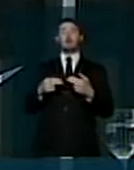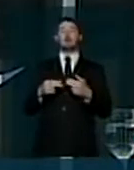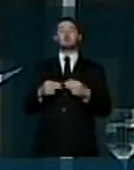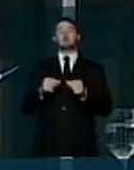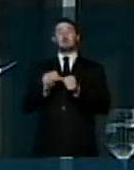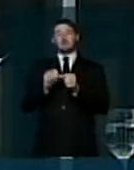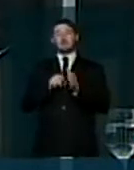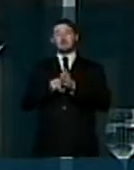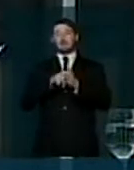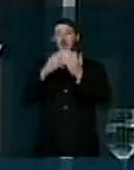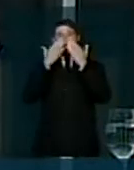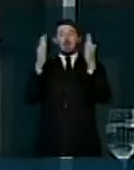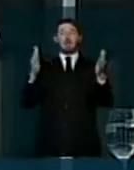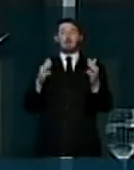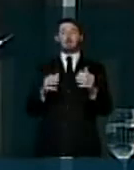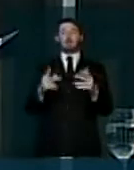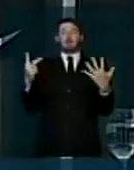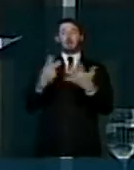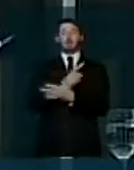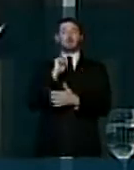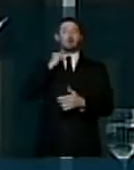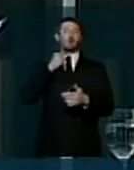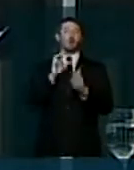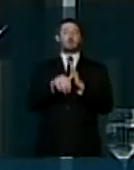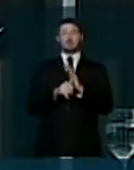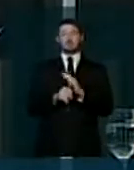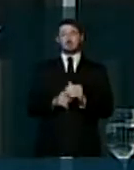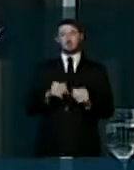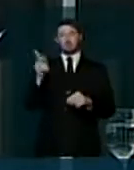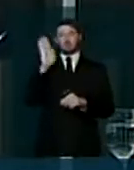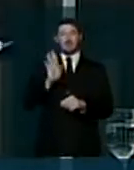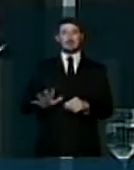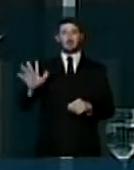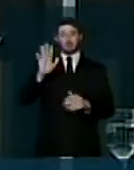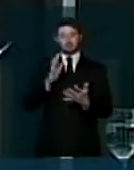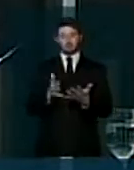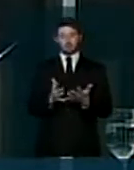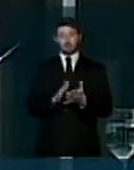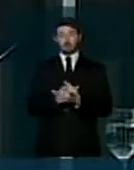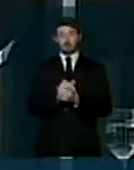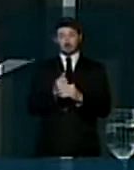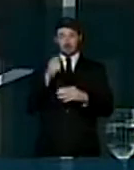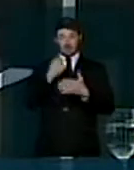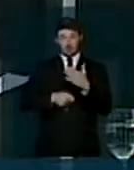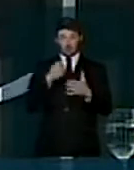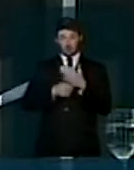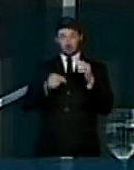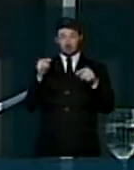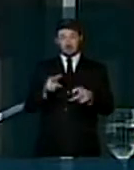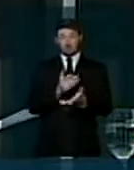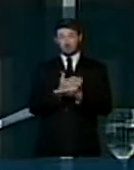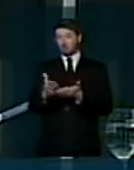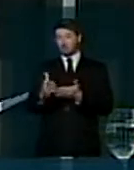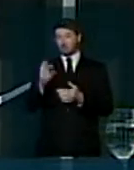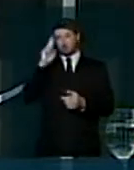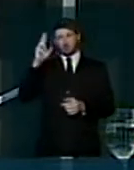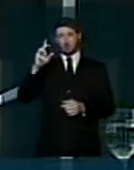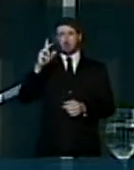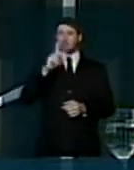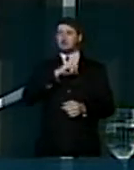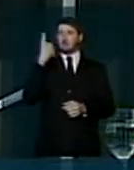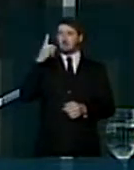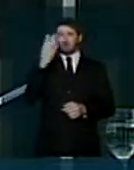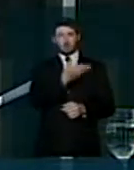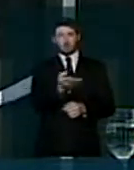estarem revelando os grandes escândalos de corrupção no nosso país. A iniciativa se deu, senhor presidente, senhores